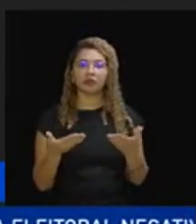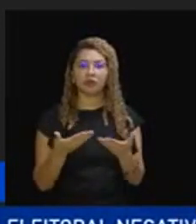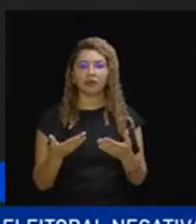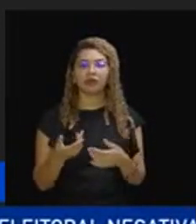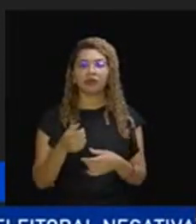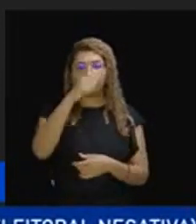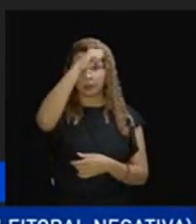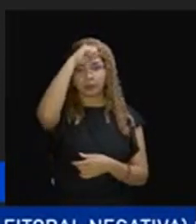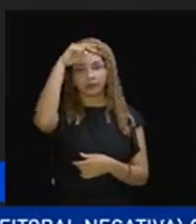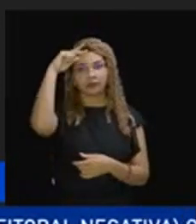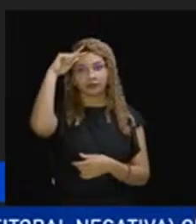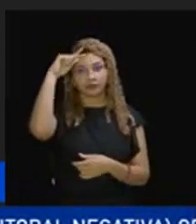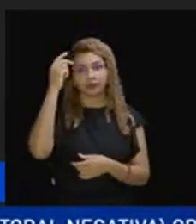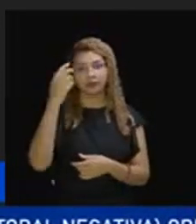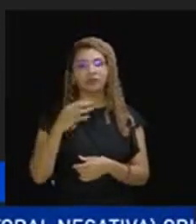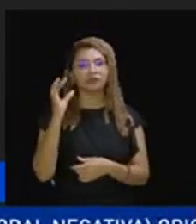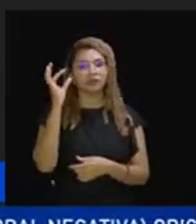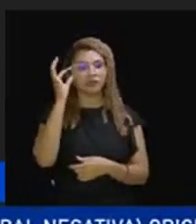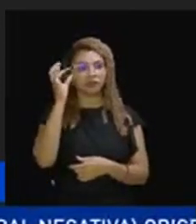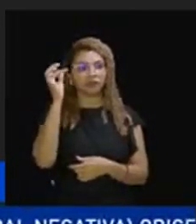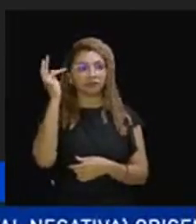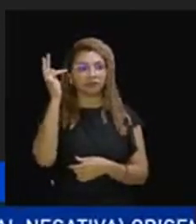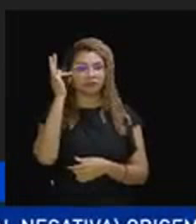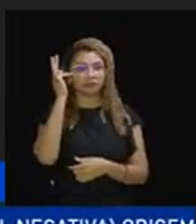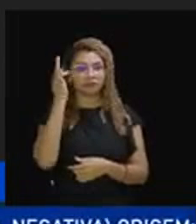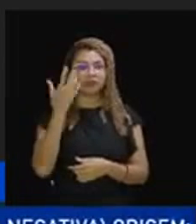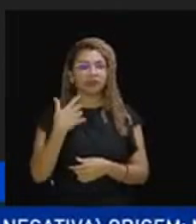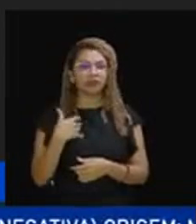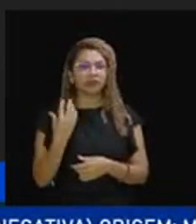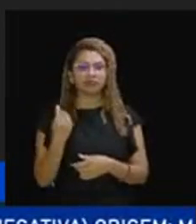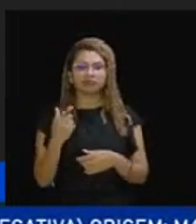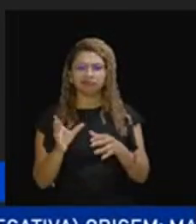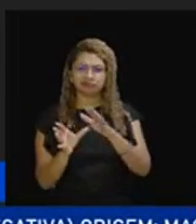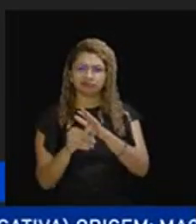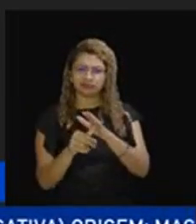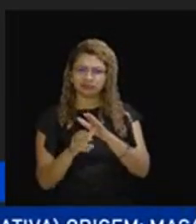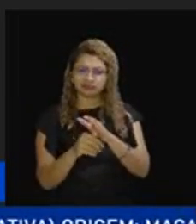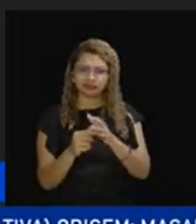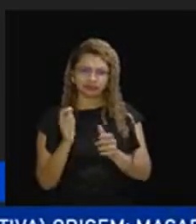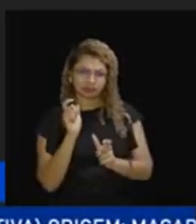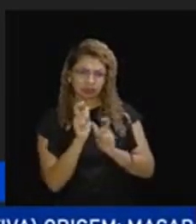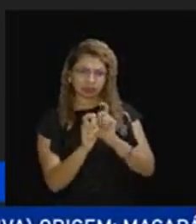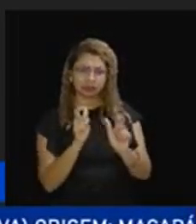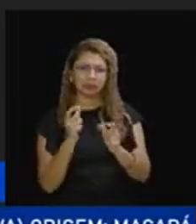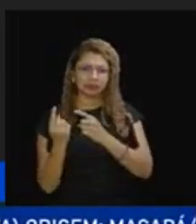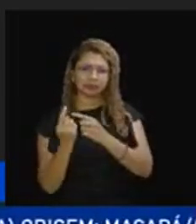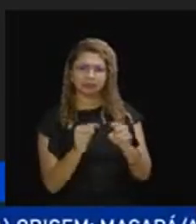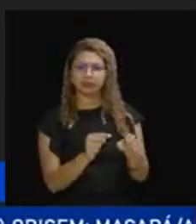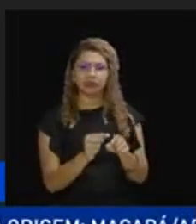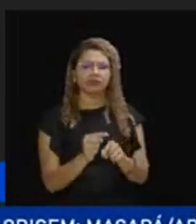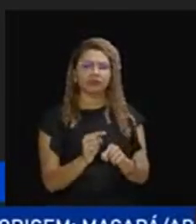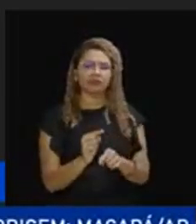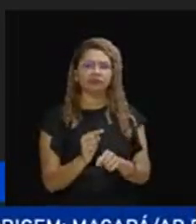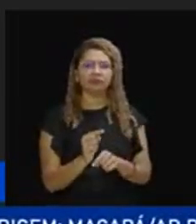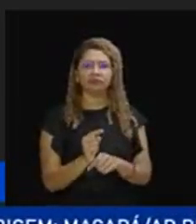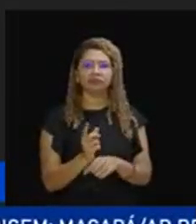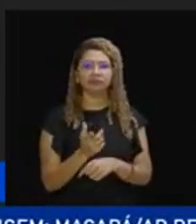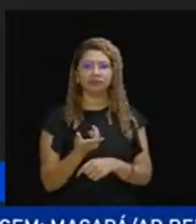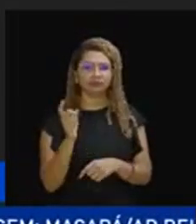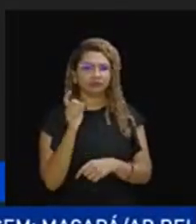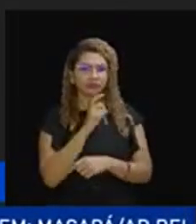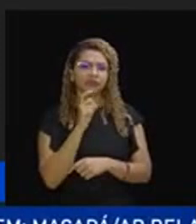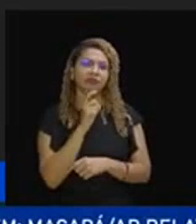doutor Furlan, colocando ele como ladrão, o que não é verdade. Não se tem